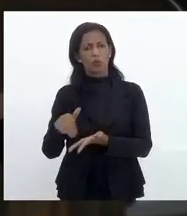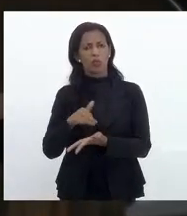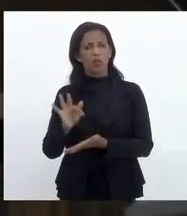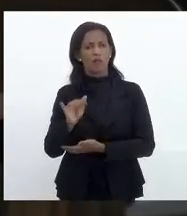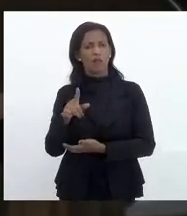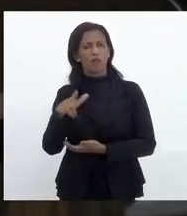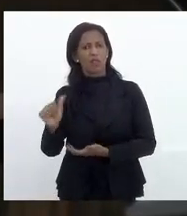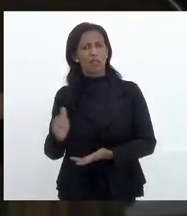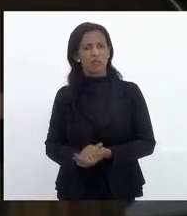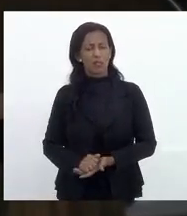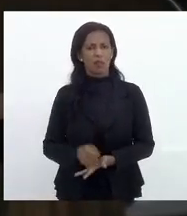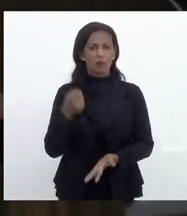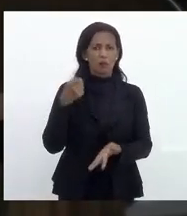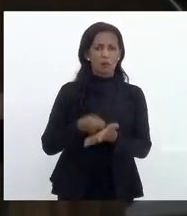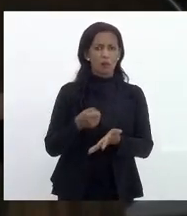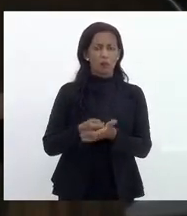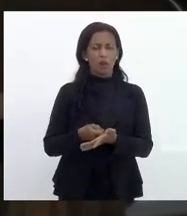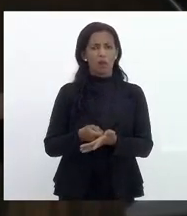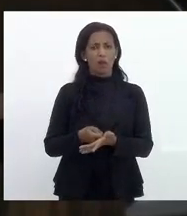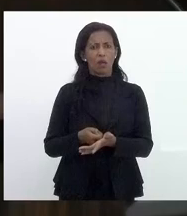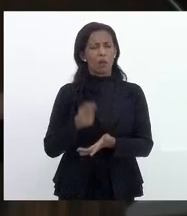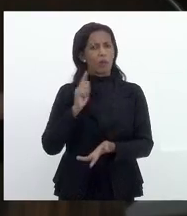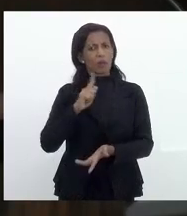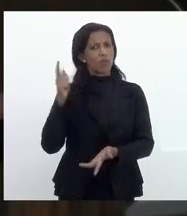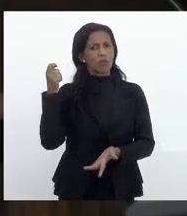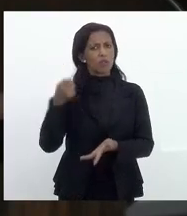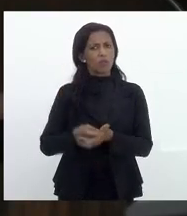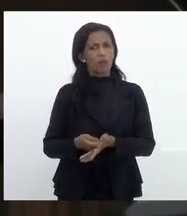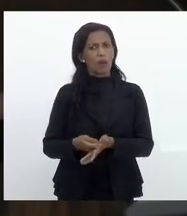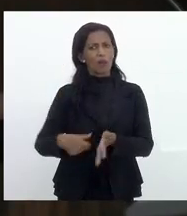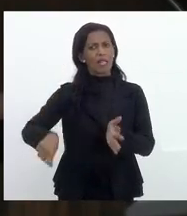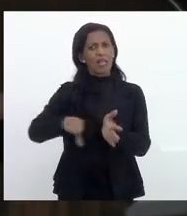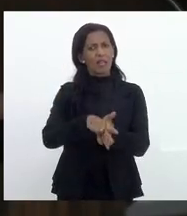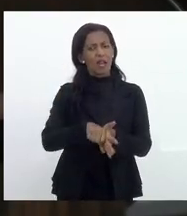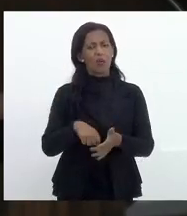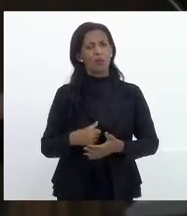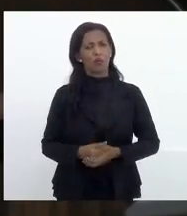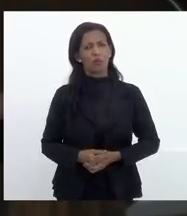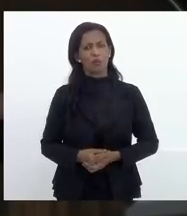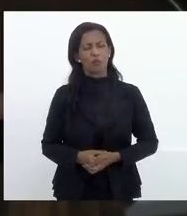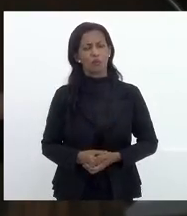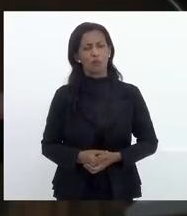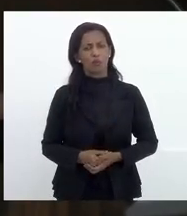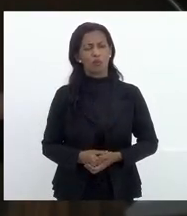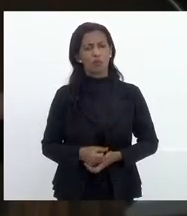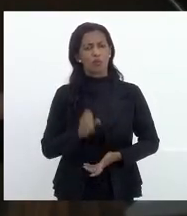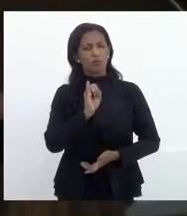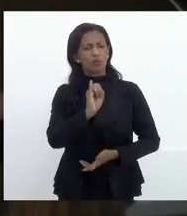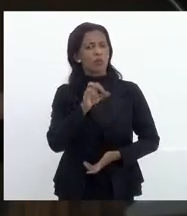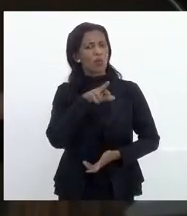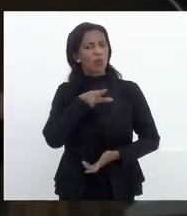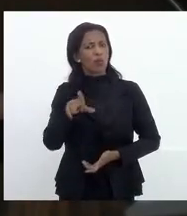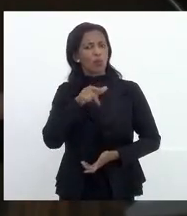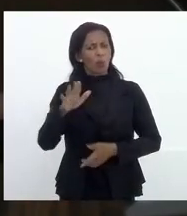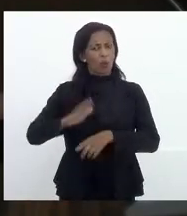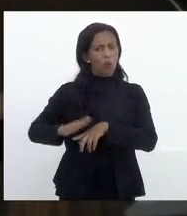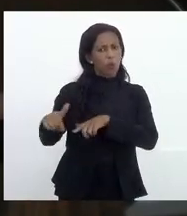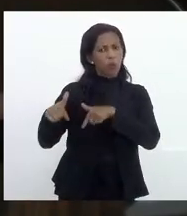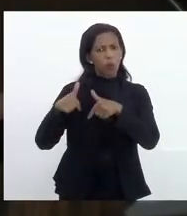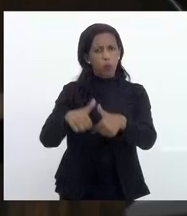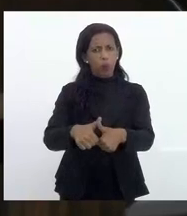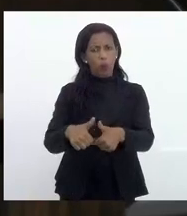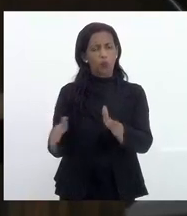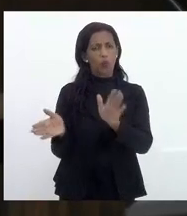de fazenda para determinar que isso não seja pago por que isso aí legal então se isso não é uma atuação